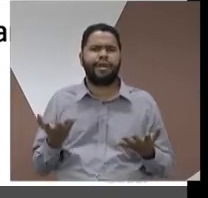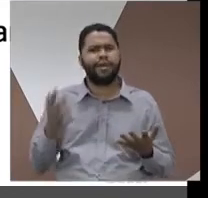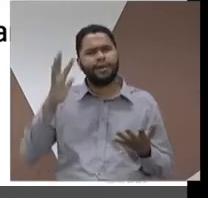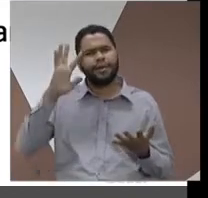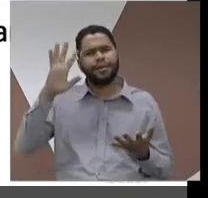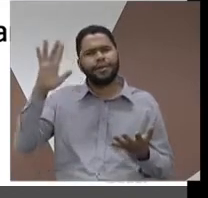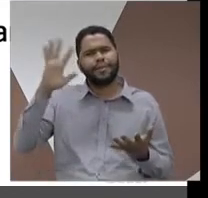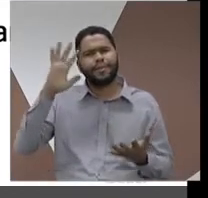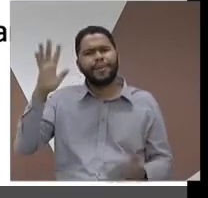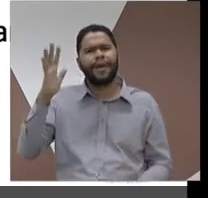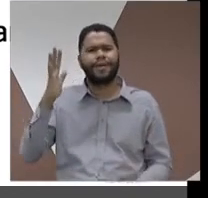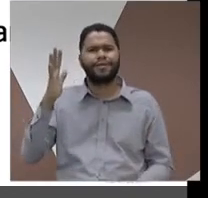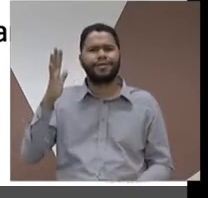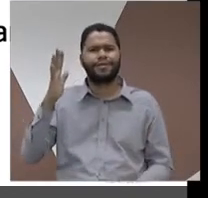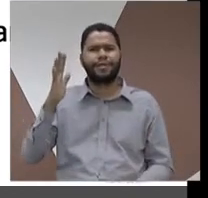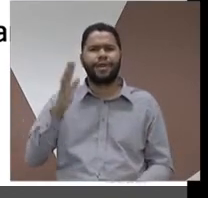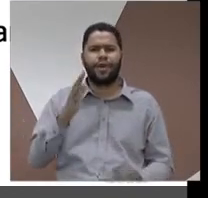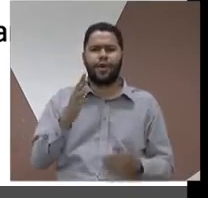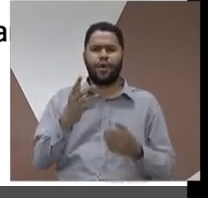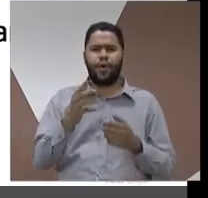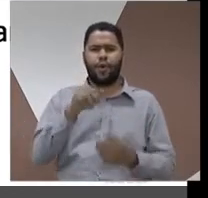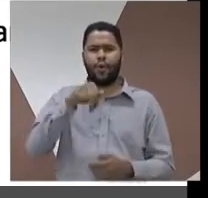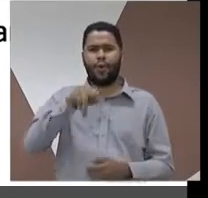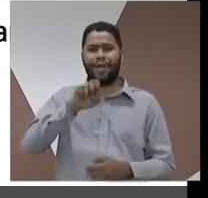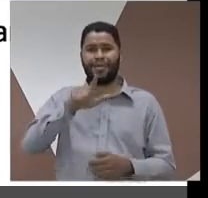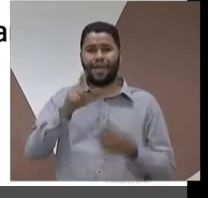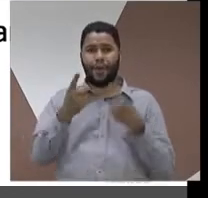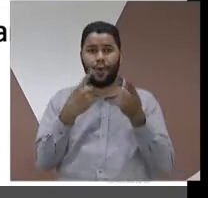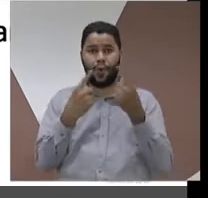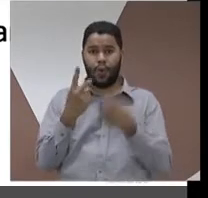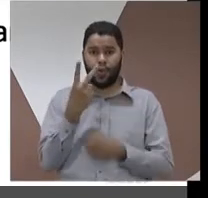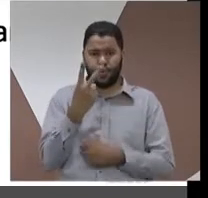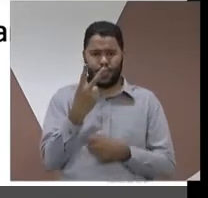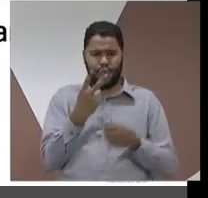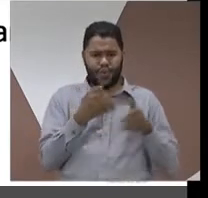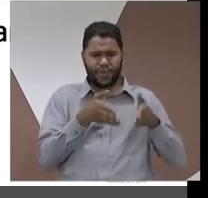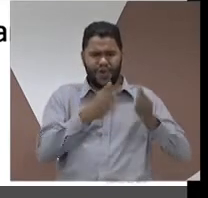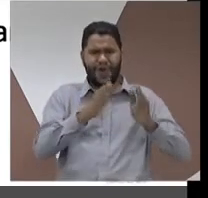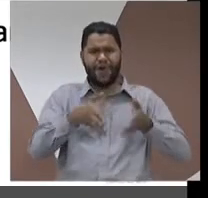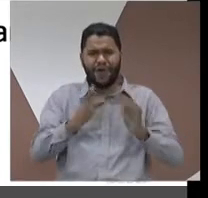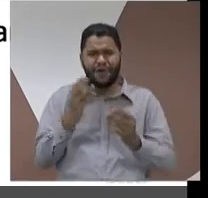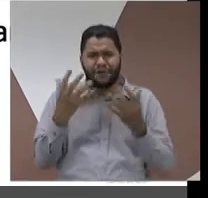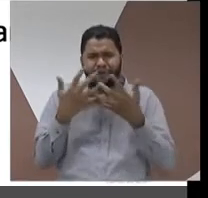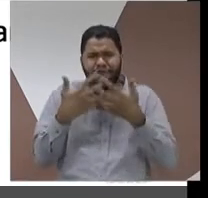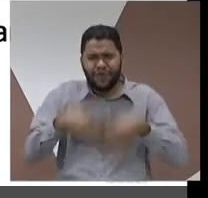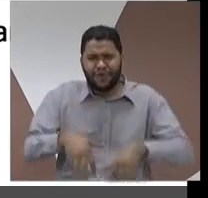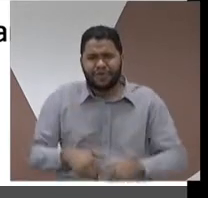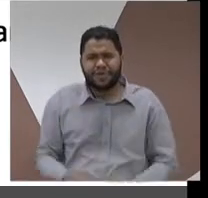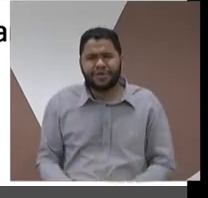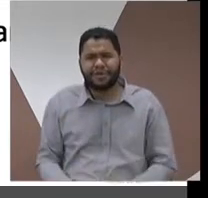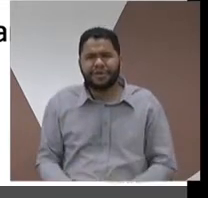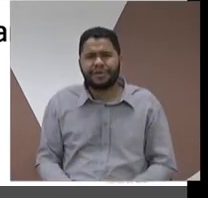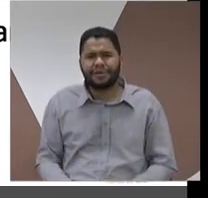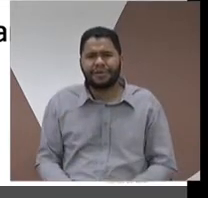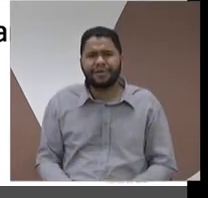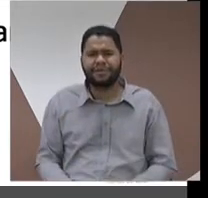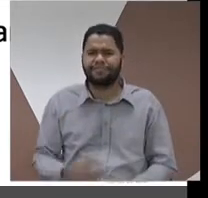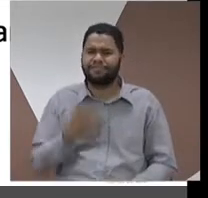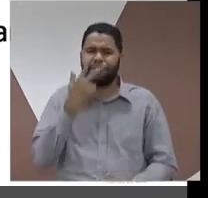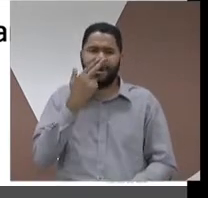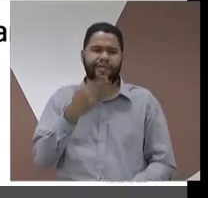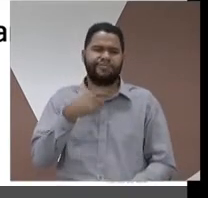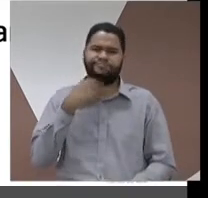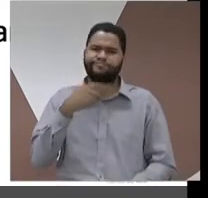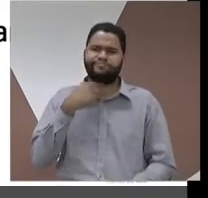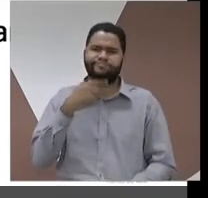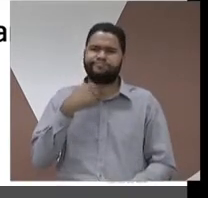imaginar que um rodoanel com duas pistas possa funcionar. Ou seja, não vai servir a nada.